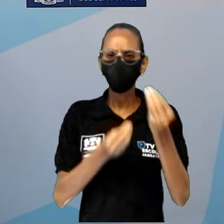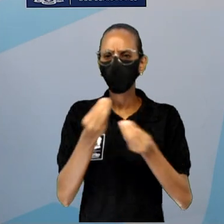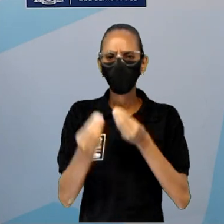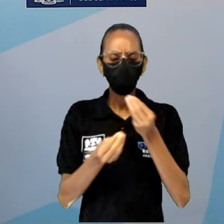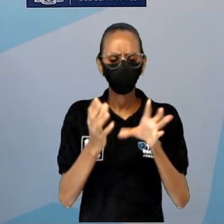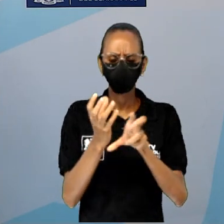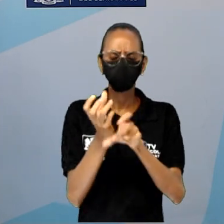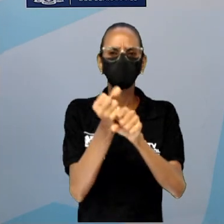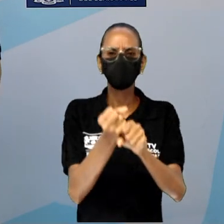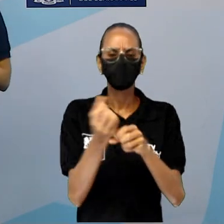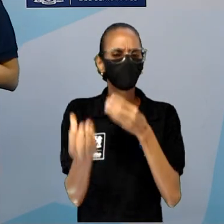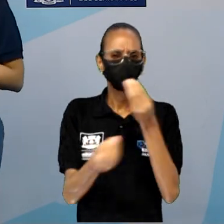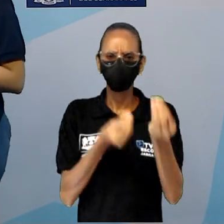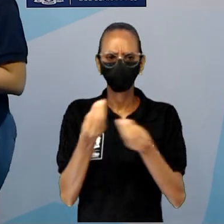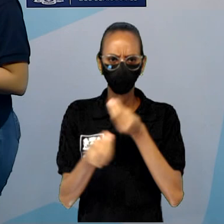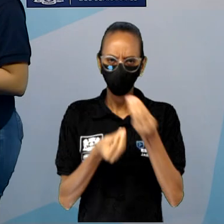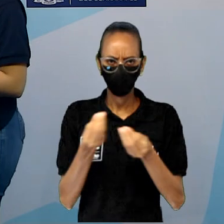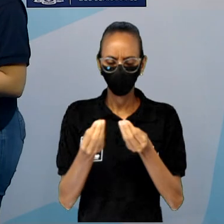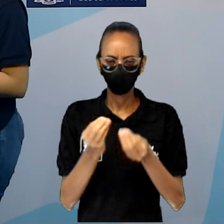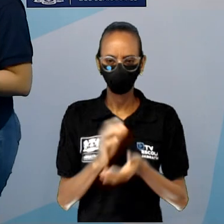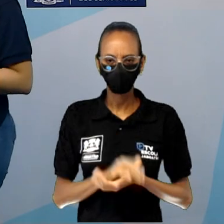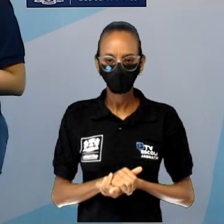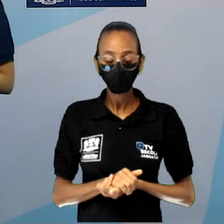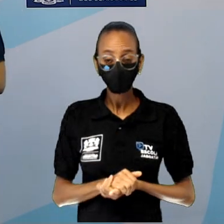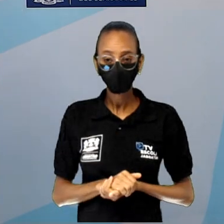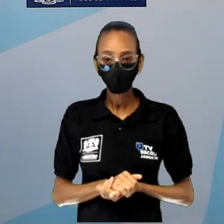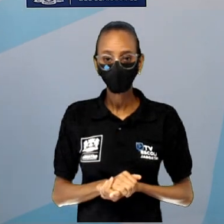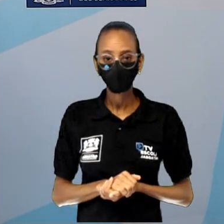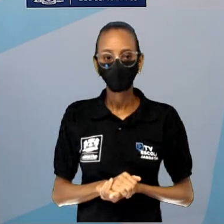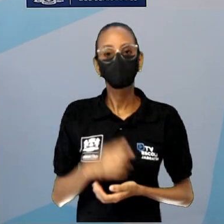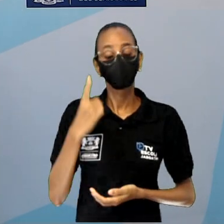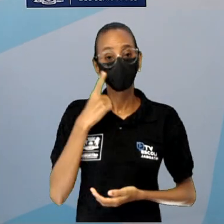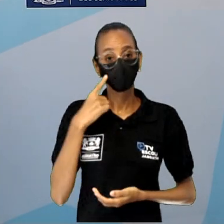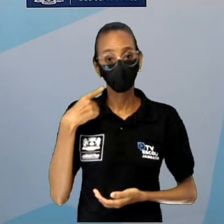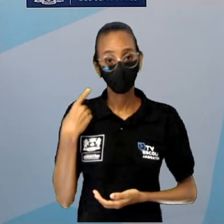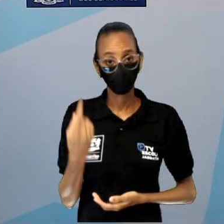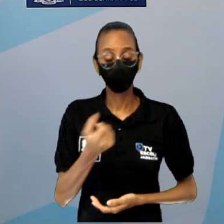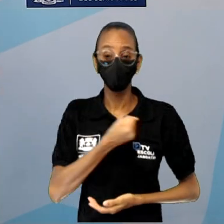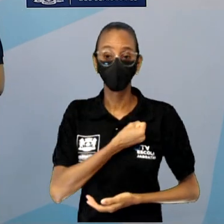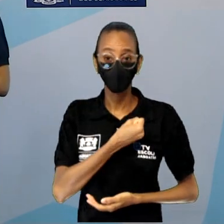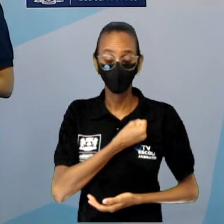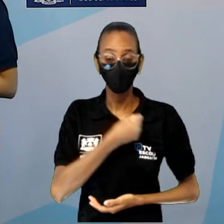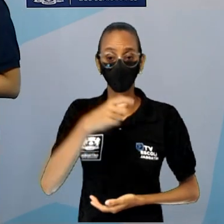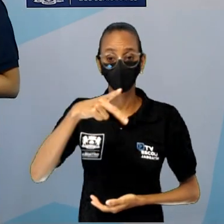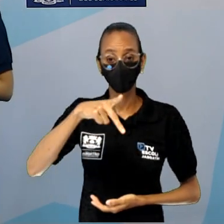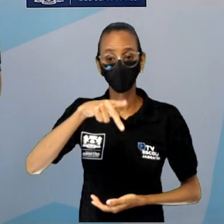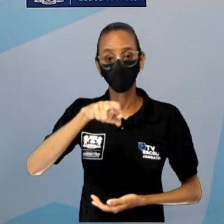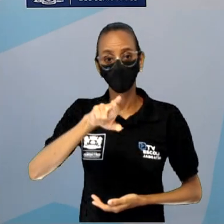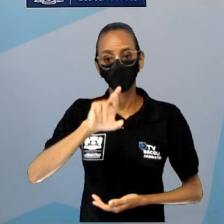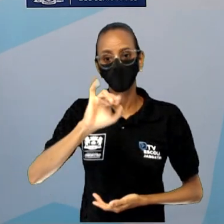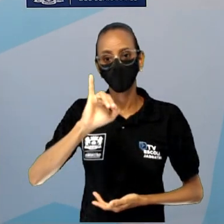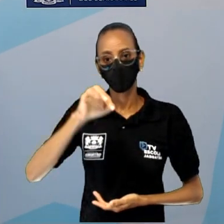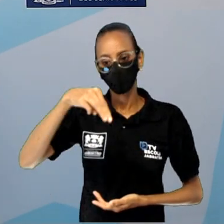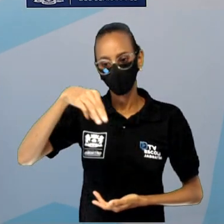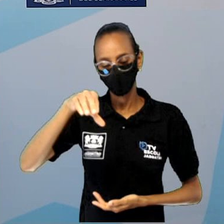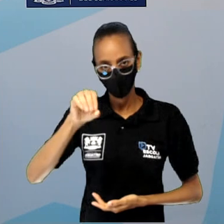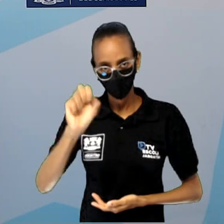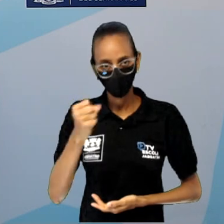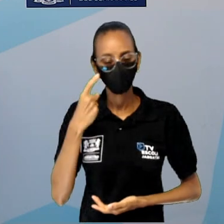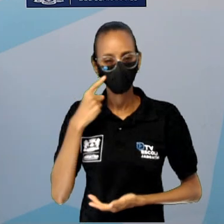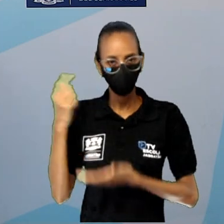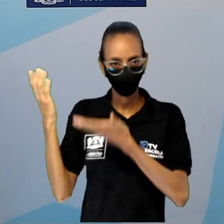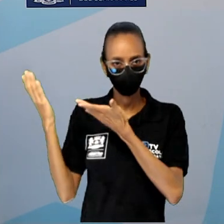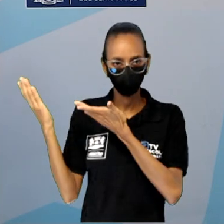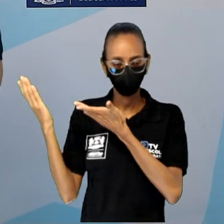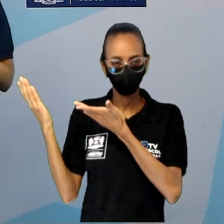MMC e o MDC de dois números, tá? A gente vai pegar aqueles números primos que a gente viu antes, eu coloquei aqui para a gente relembrar,